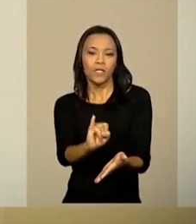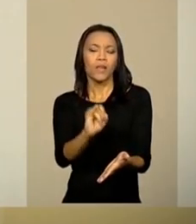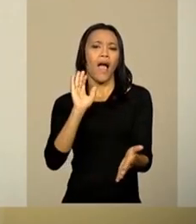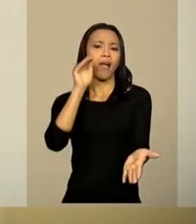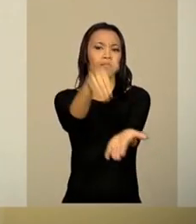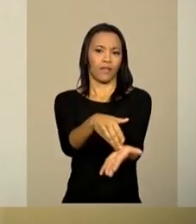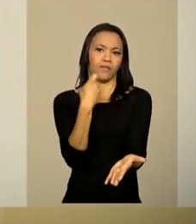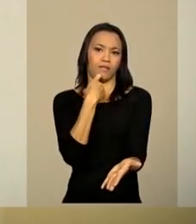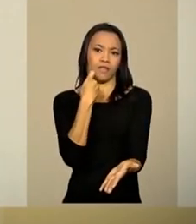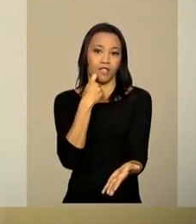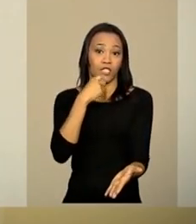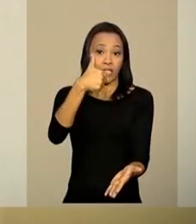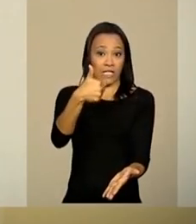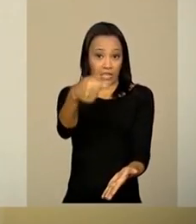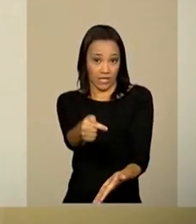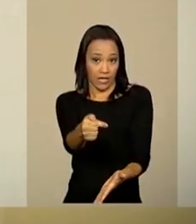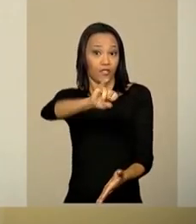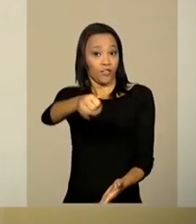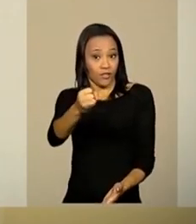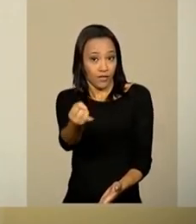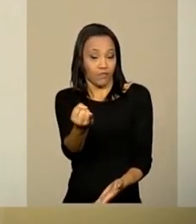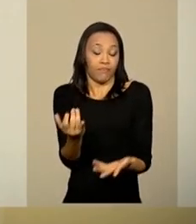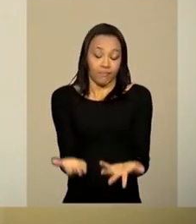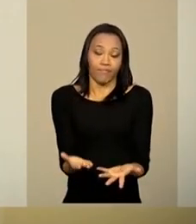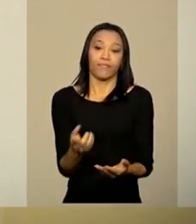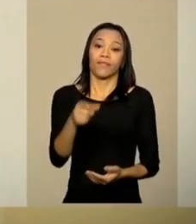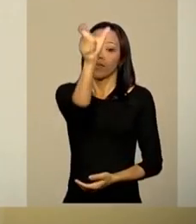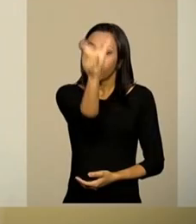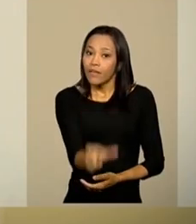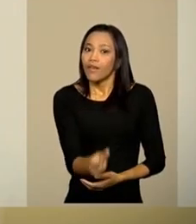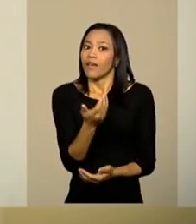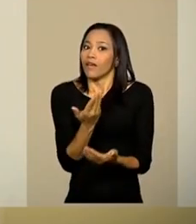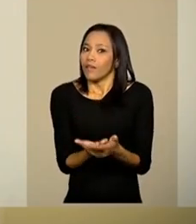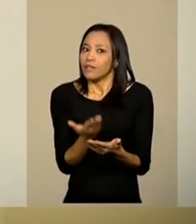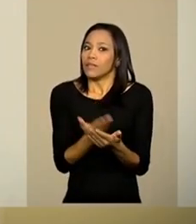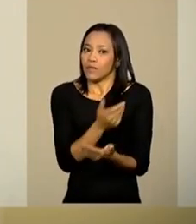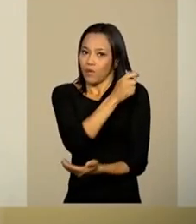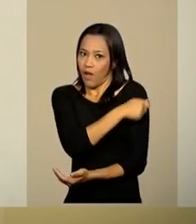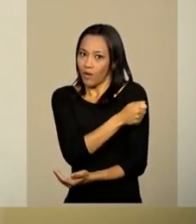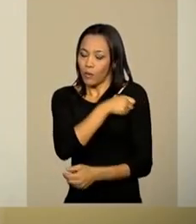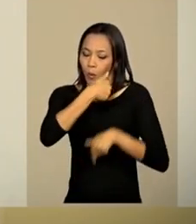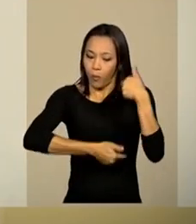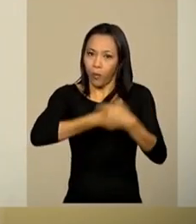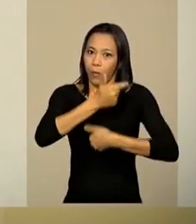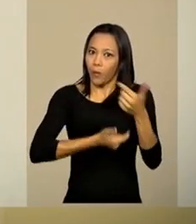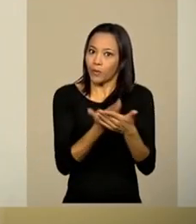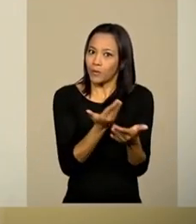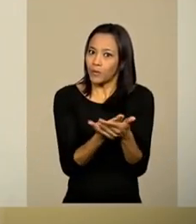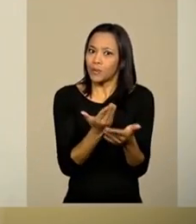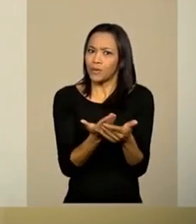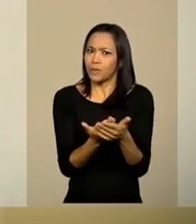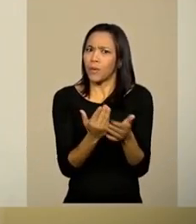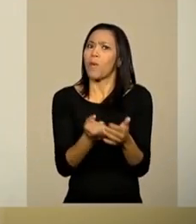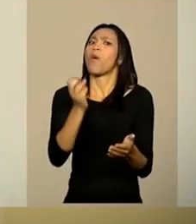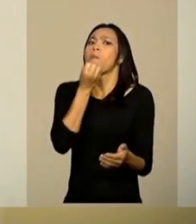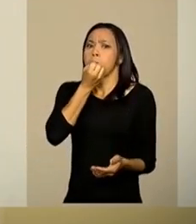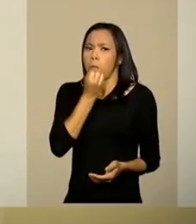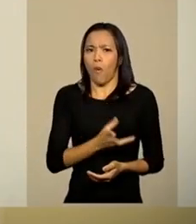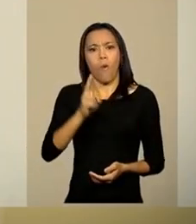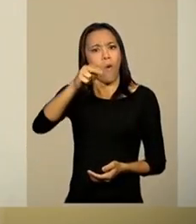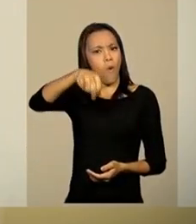sexta-feira, 17 de janeiro. A dedicação do estudante Max também conta, viu? Pois ele precisa ter tirado uma